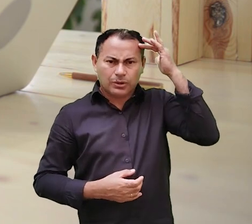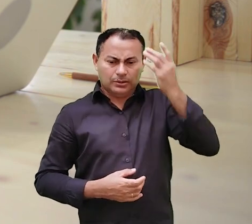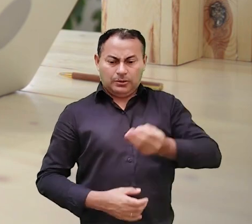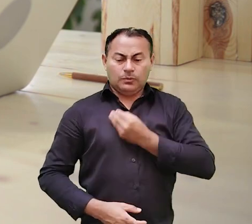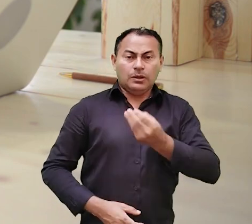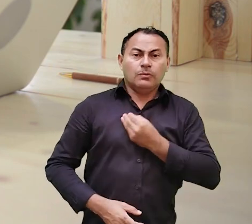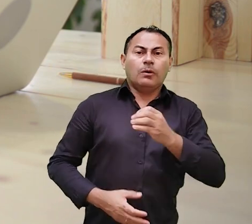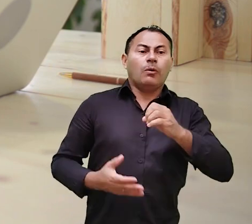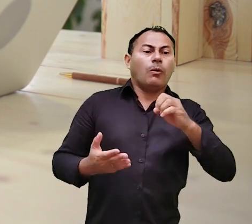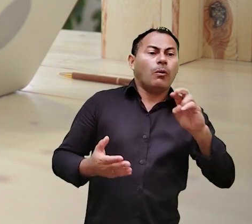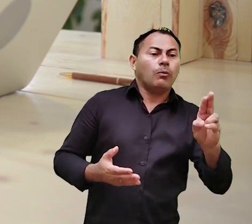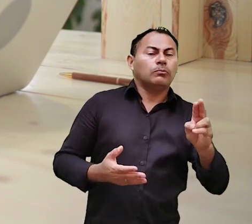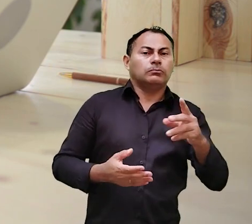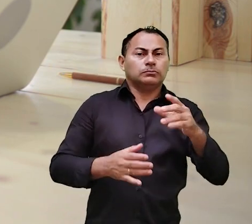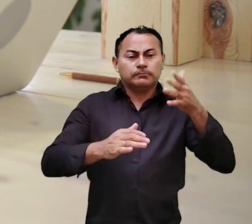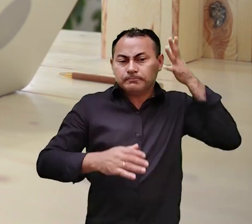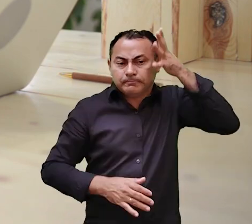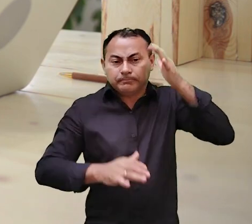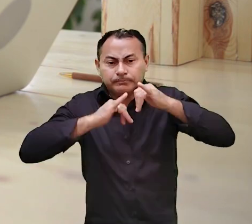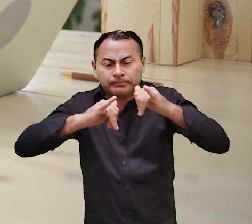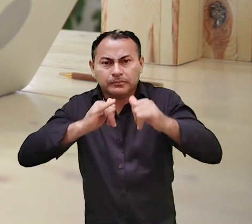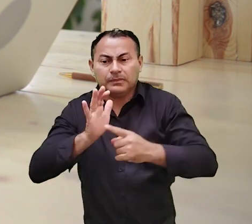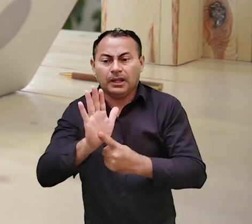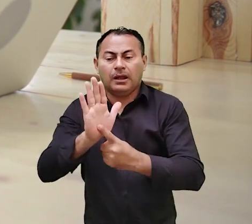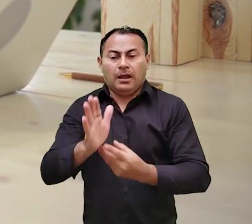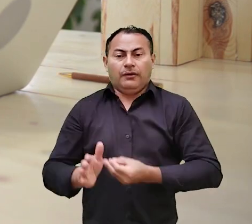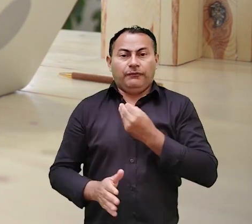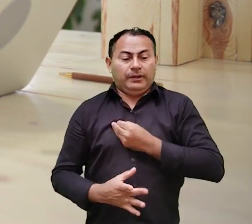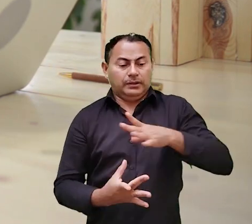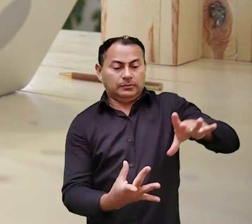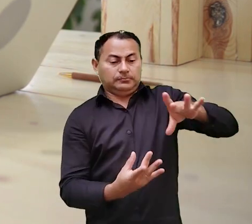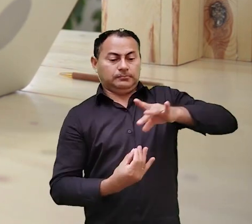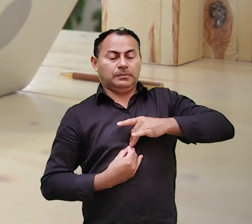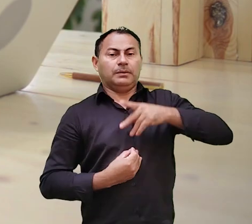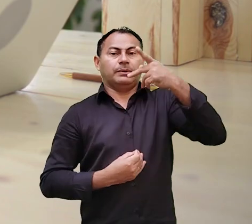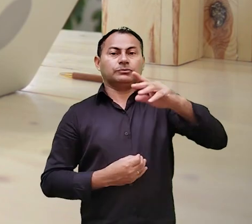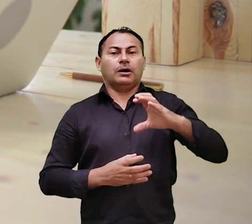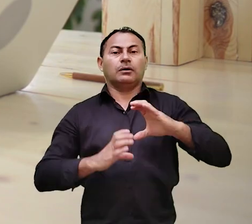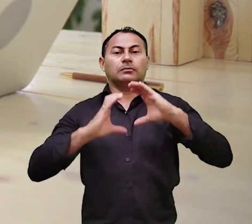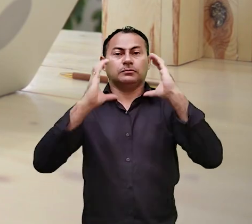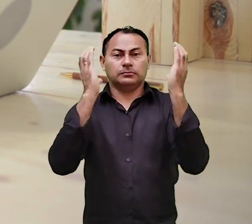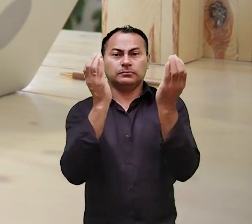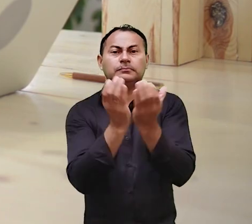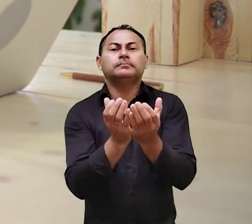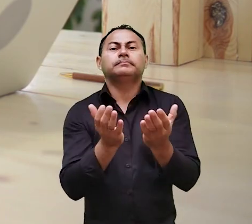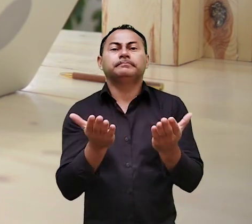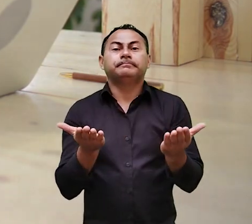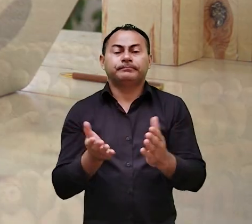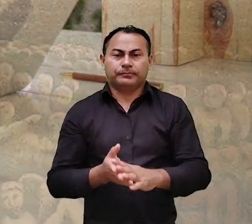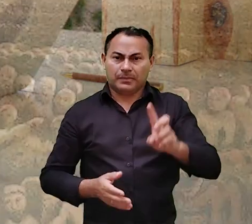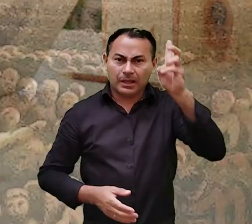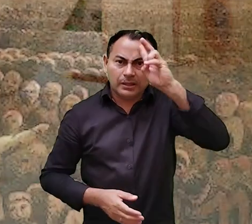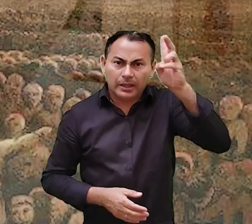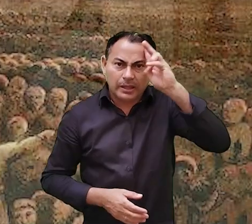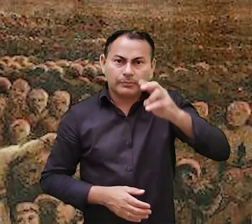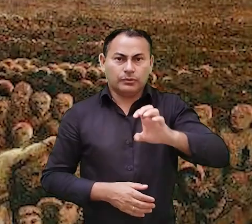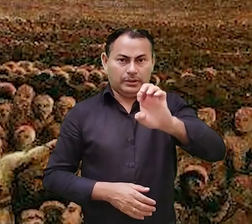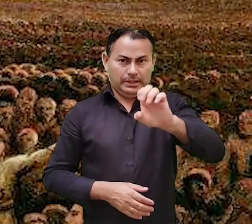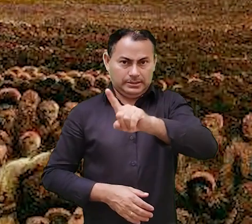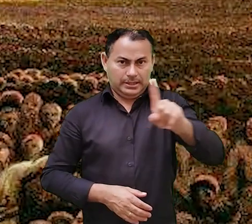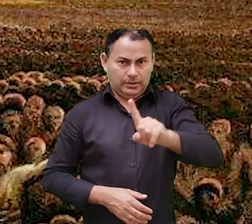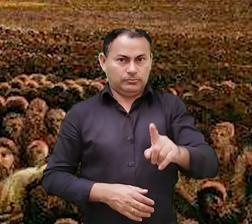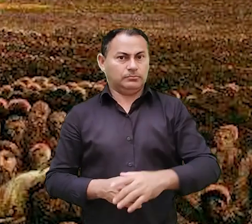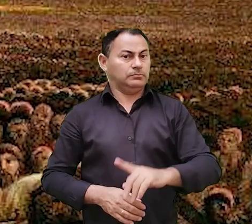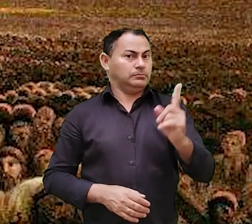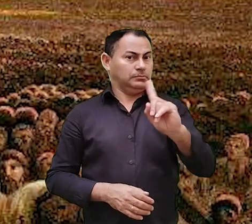que esses ossos estão vivos? Será que com sua pregação ele trará vida espiritual para a sua congregação? Lembre-se